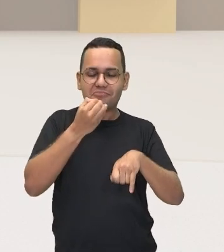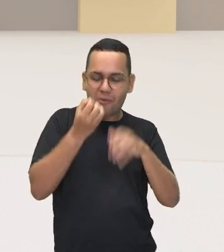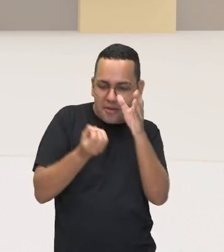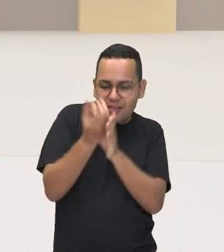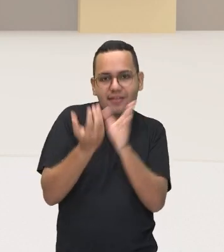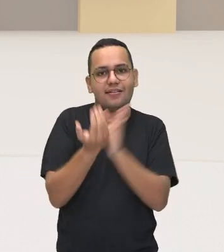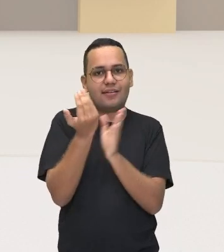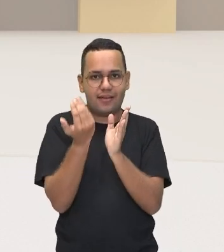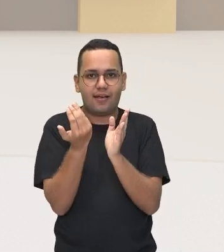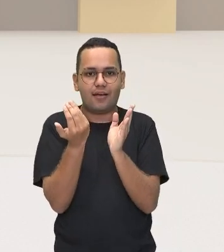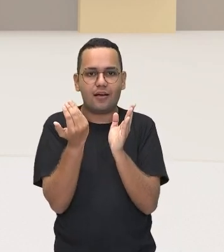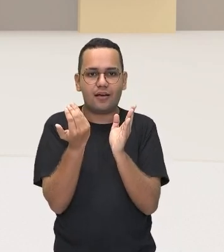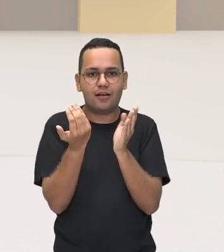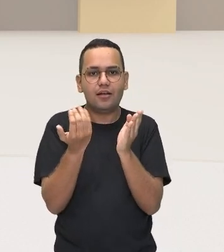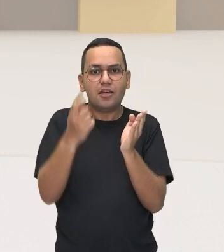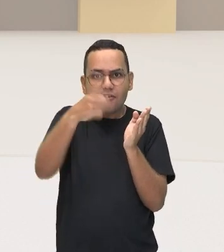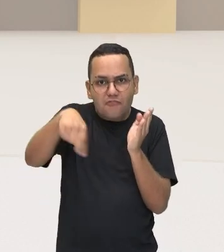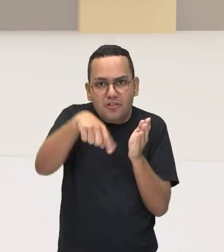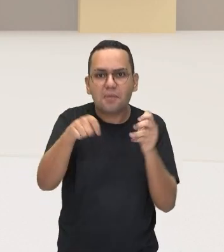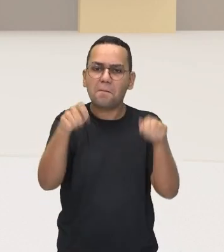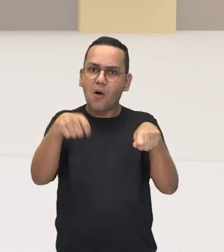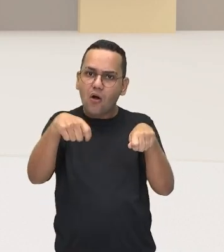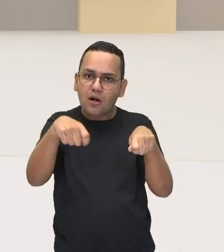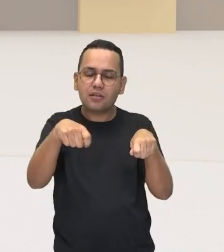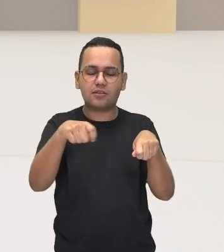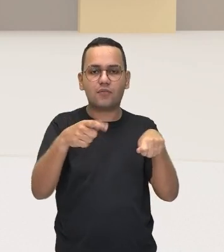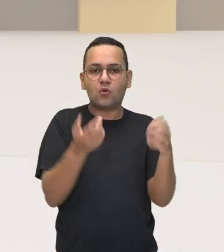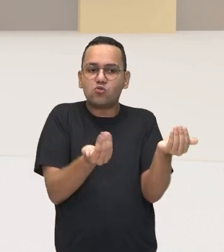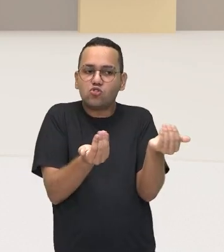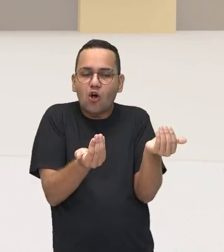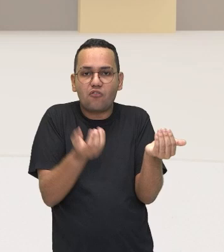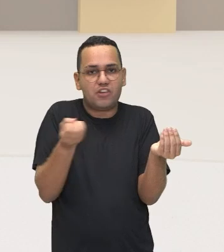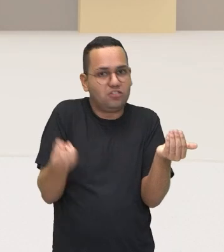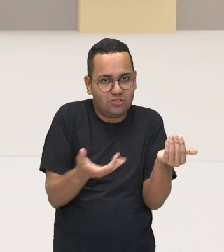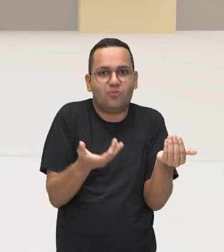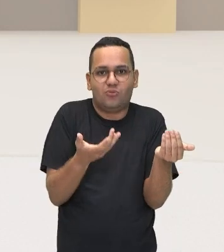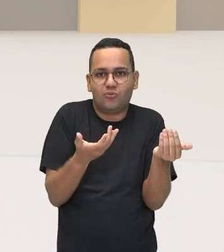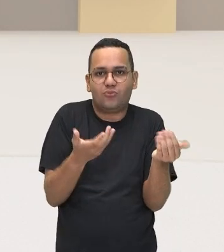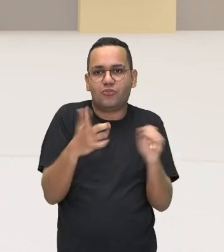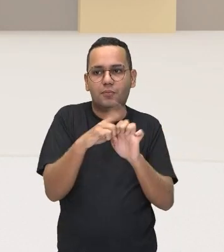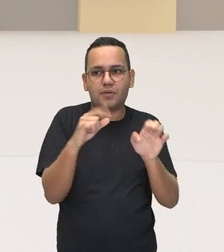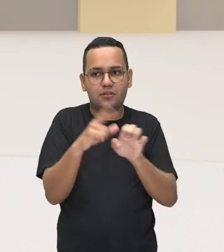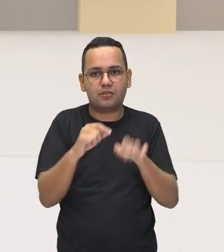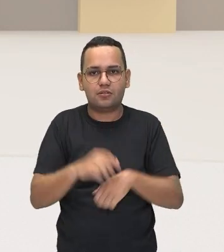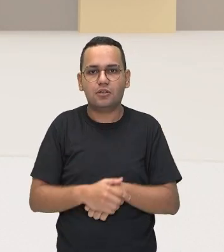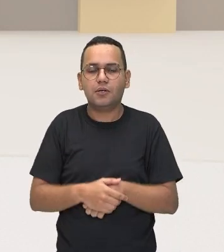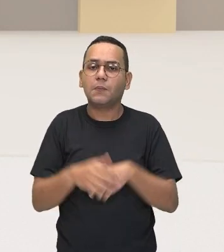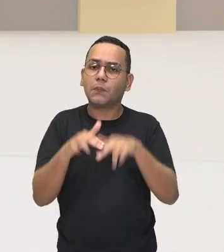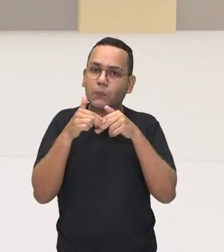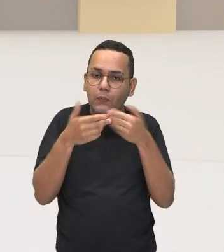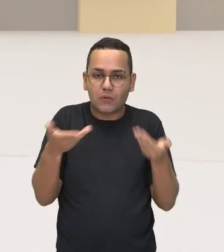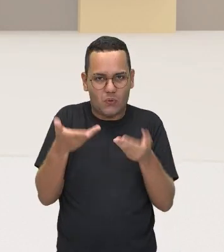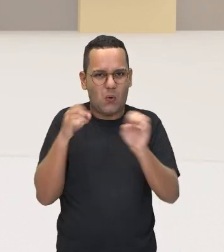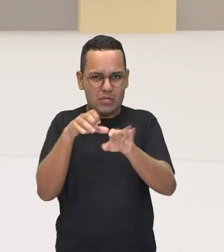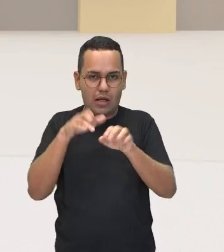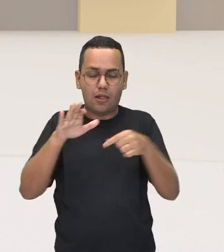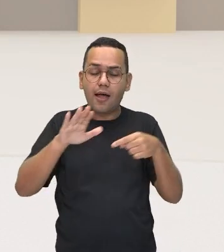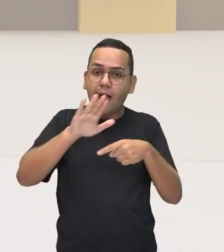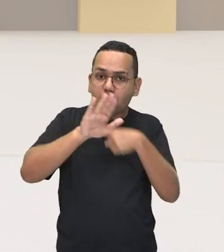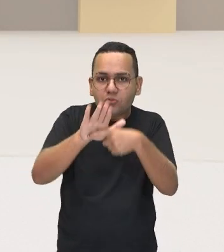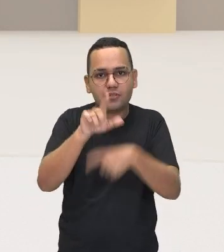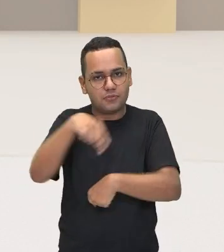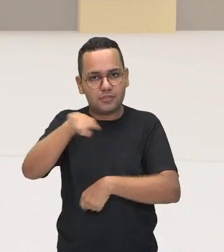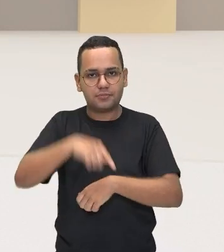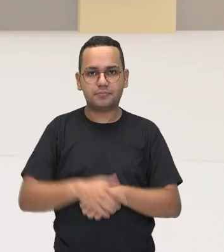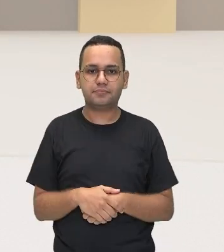surge um novo jovem empreendedor, que essa é a nossa missão aqui, né? Tentar ajudar vocês nesse sentido. Nós colocamos na aula de hoje tipos